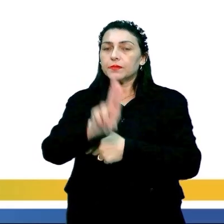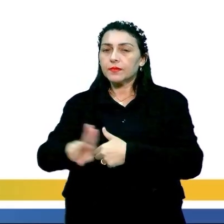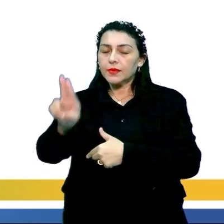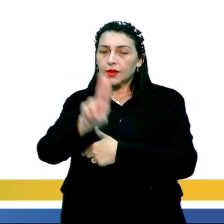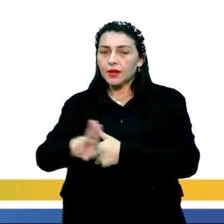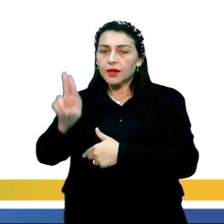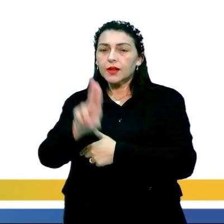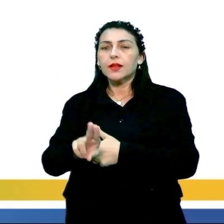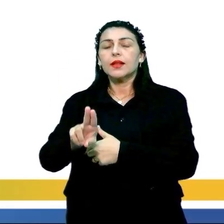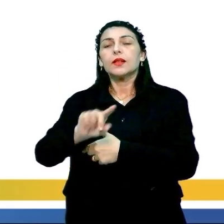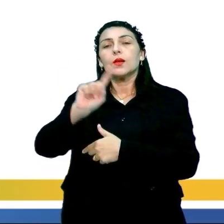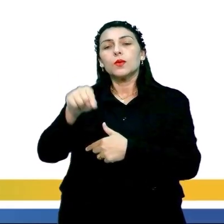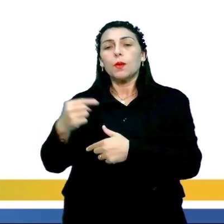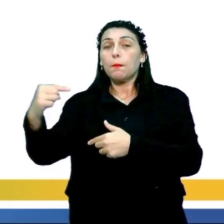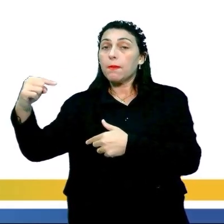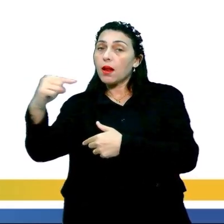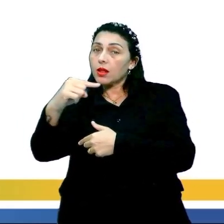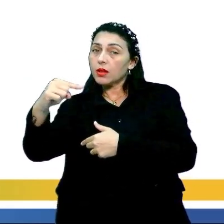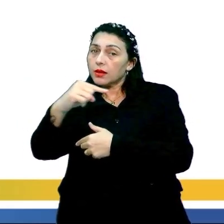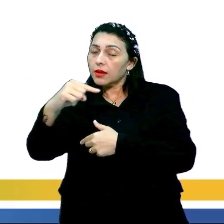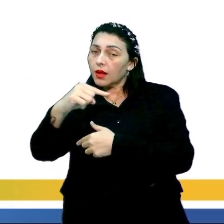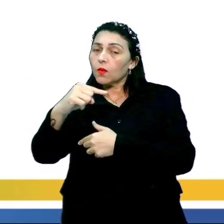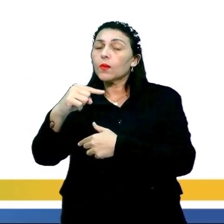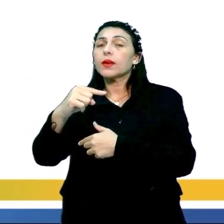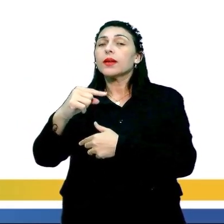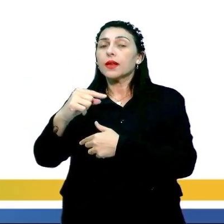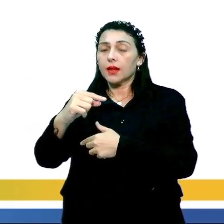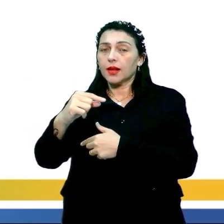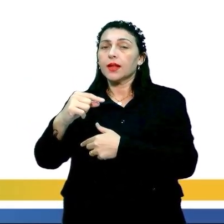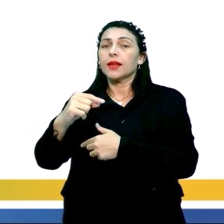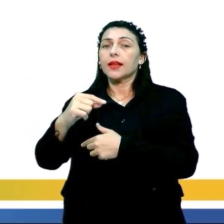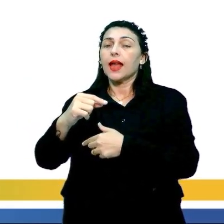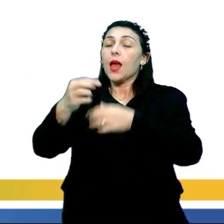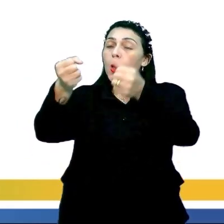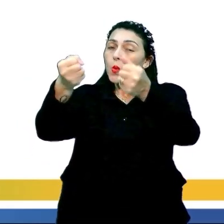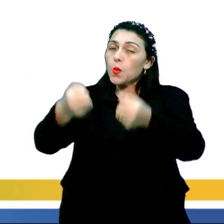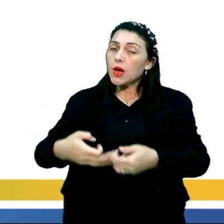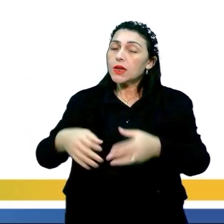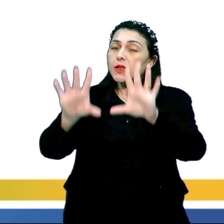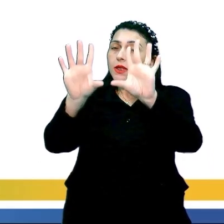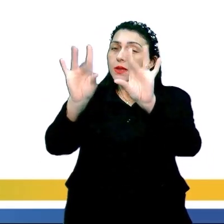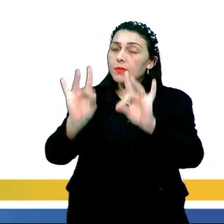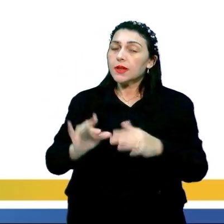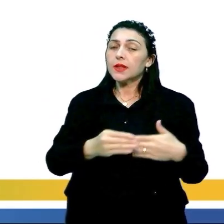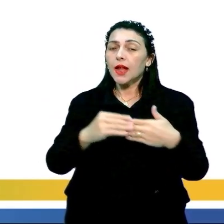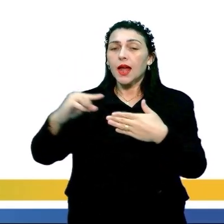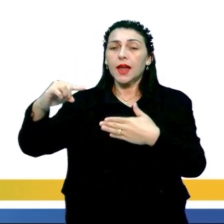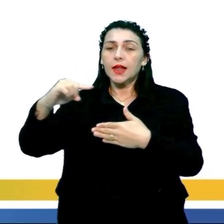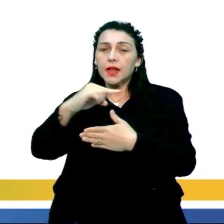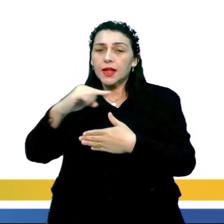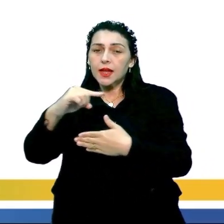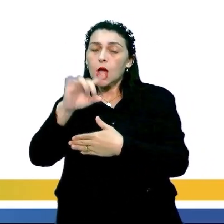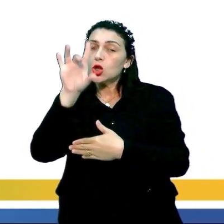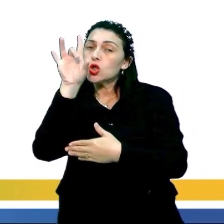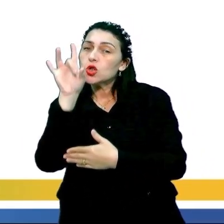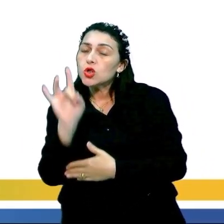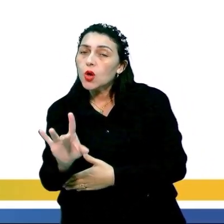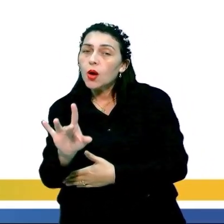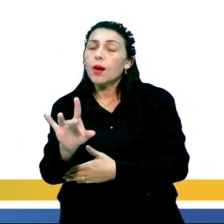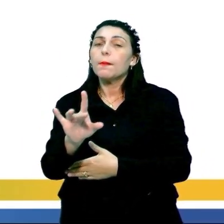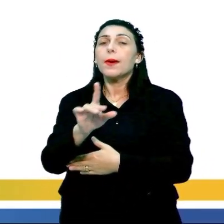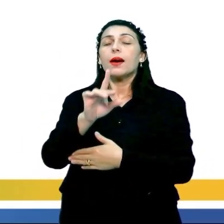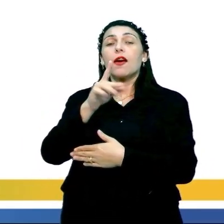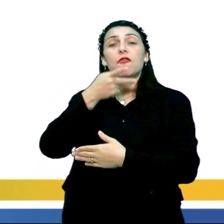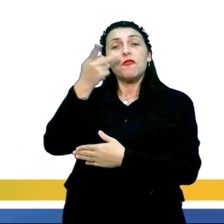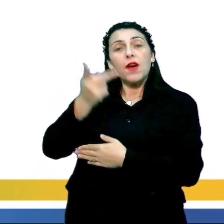sinal de pontuação, né, o travessão, que é um sinal também explicativo, né? O travessão ele não é apenas para